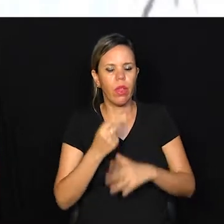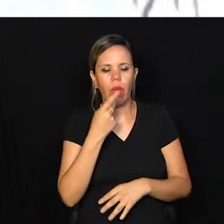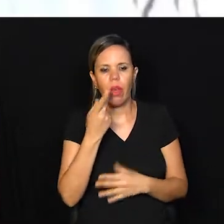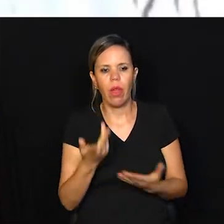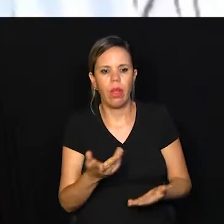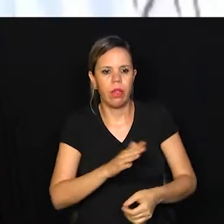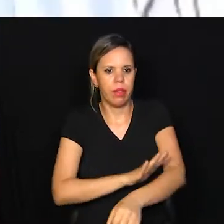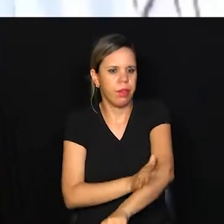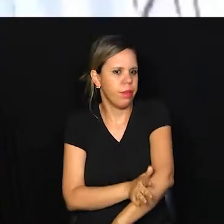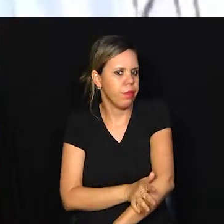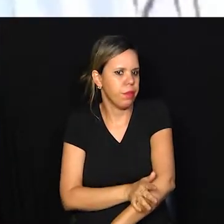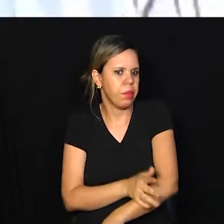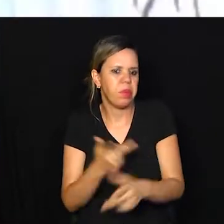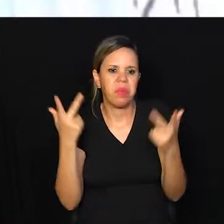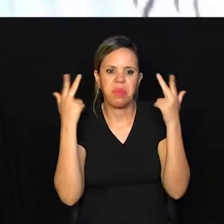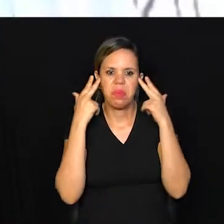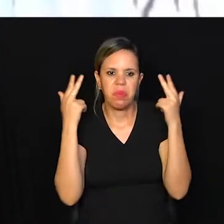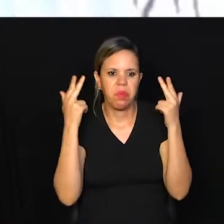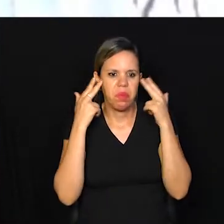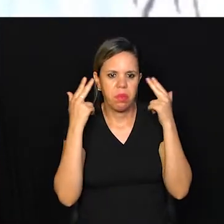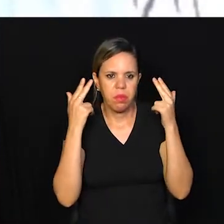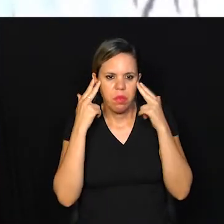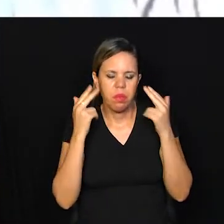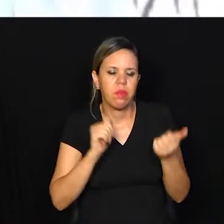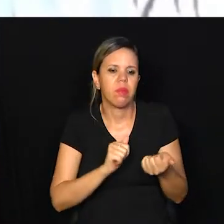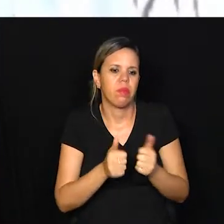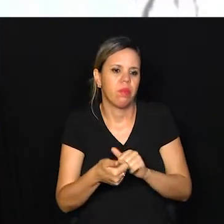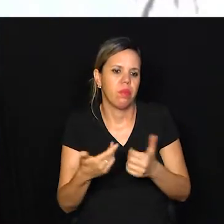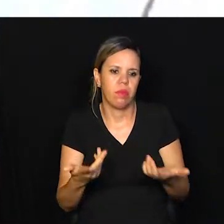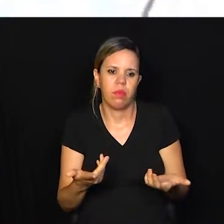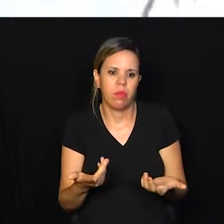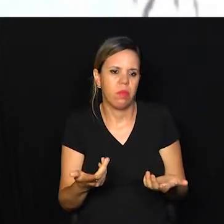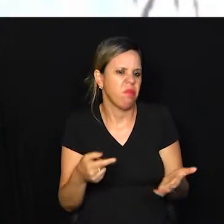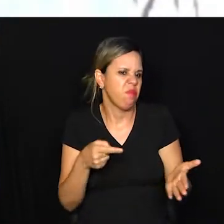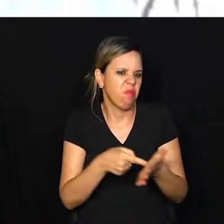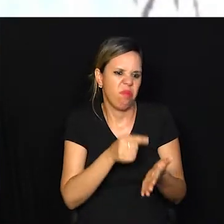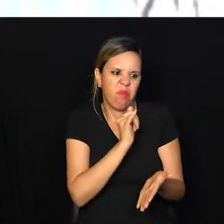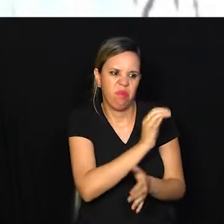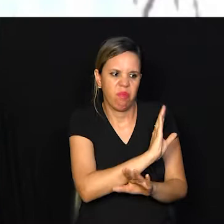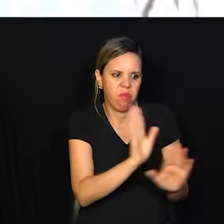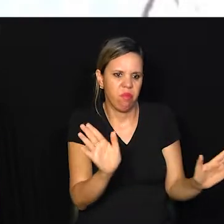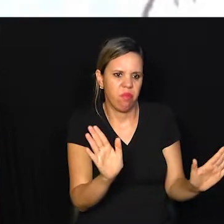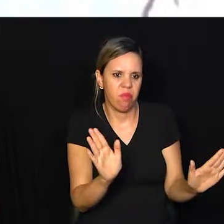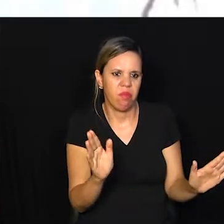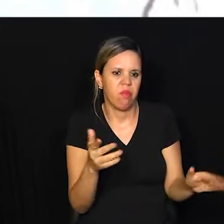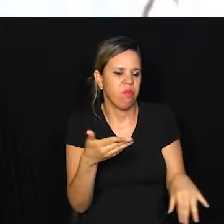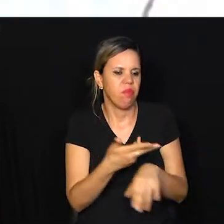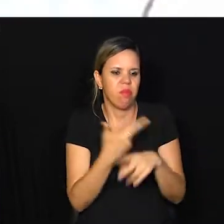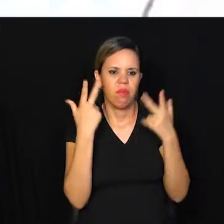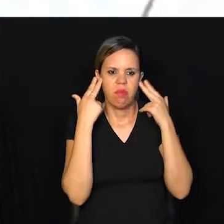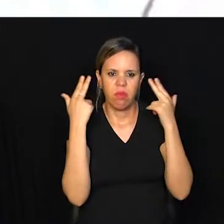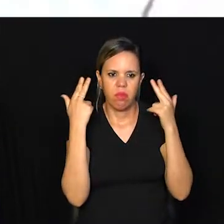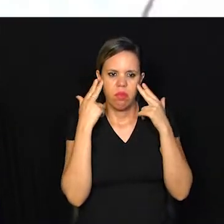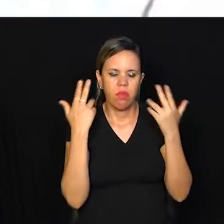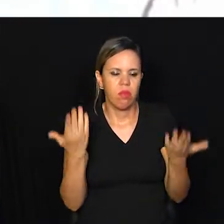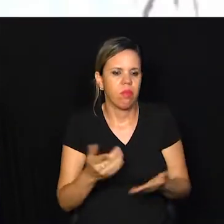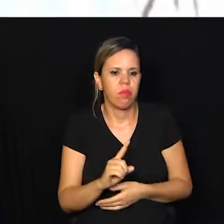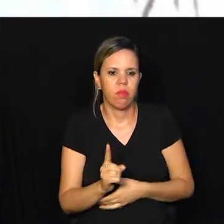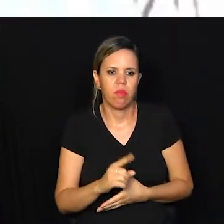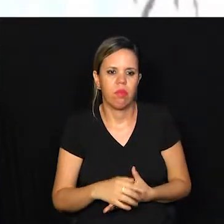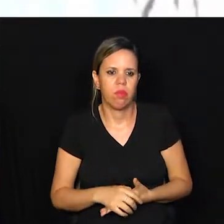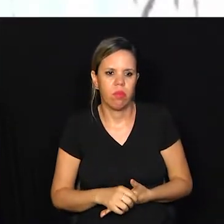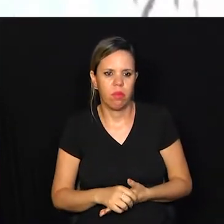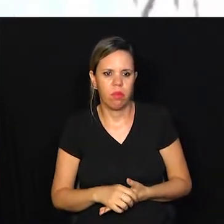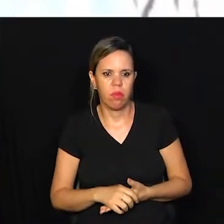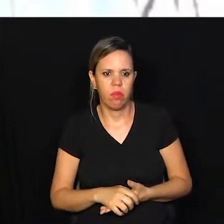o racismo era tão normal no espaço esportivo que eles não iam denunciar, que isso já fazia parte do jogo. Hoje não.